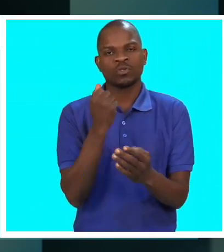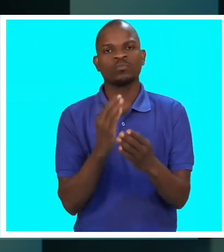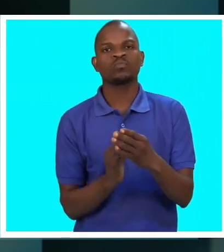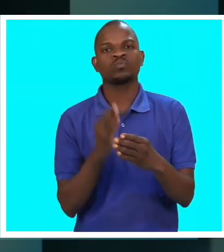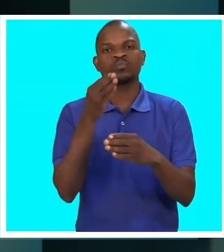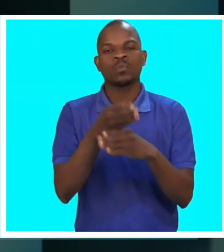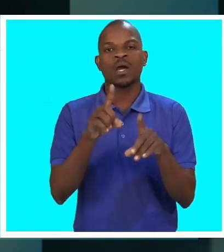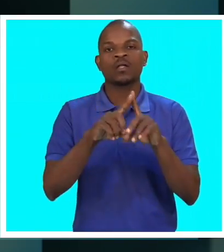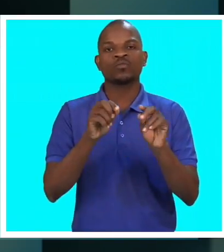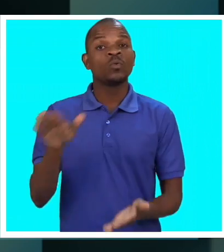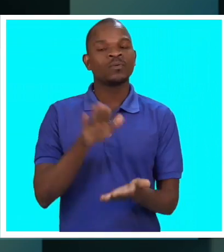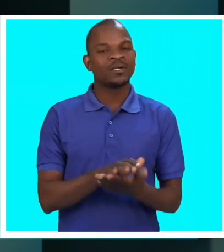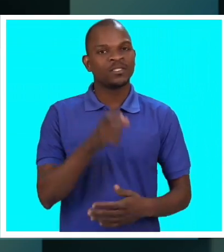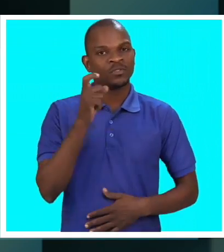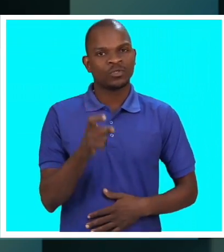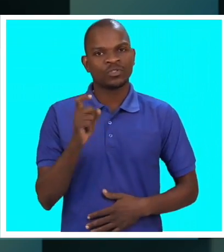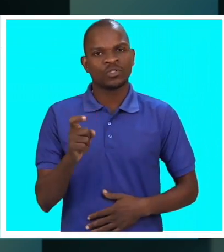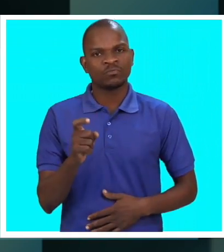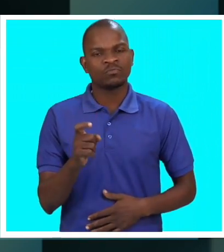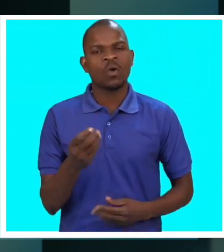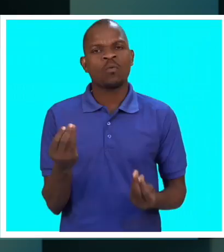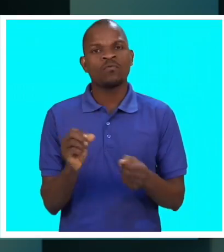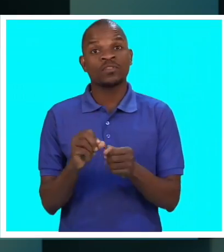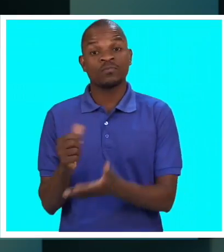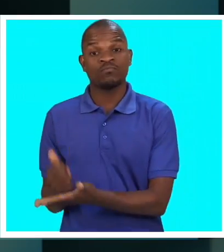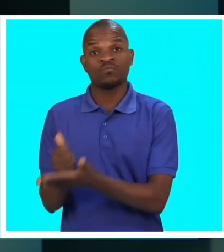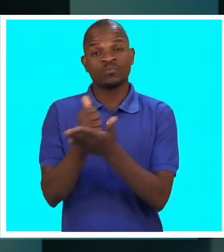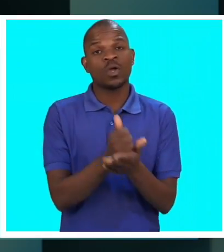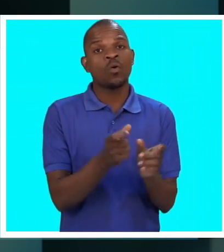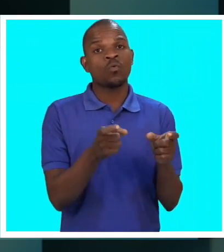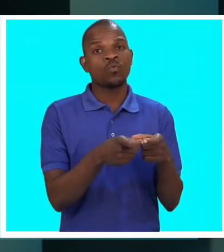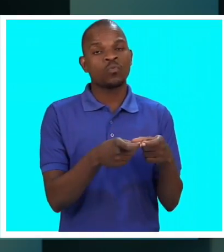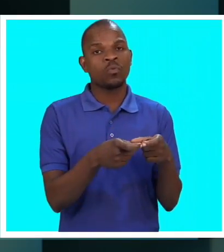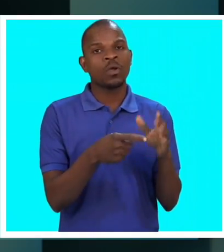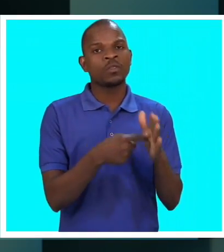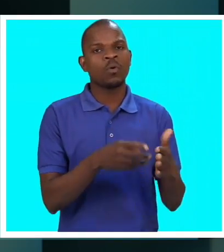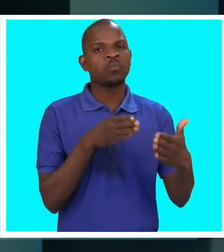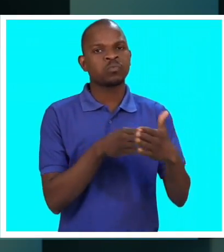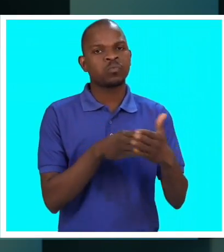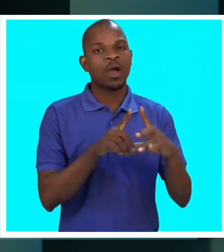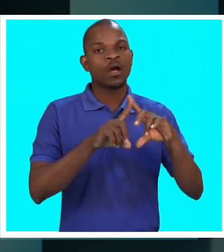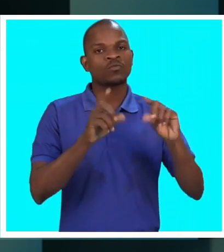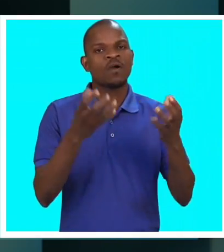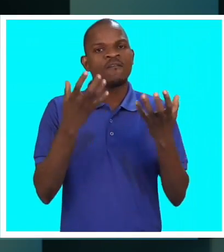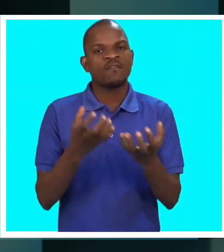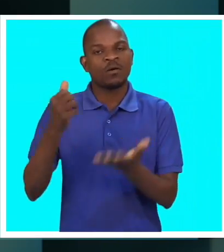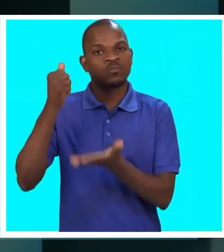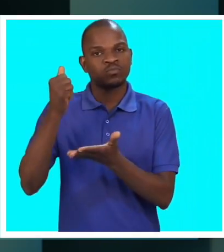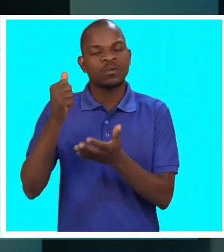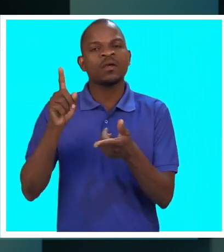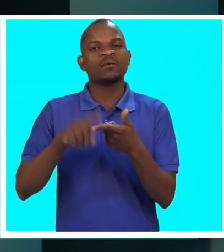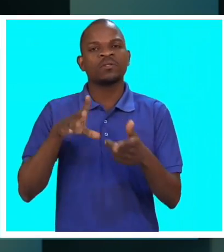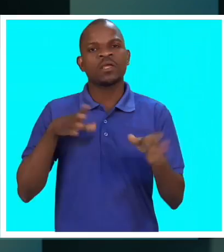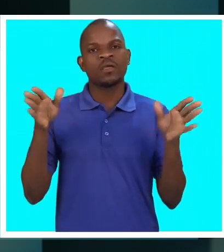campeonato nacional. Em casa, para ajudar as equipas a fugirem da crise, o empresariado local tem